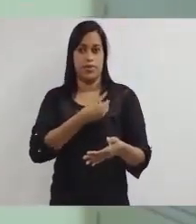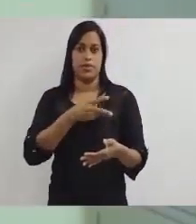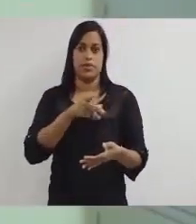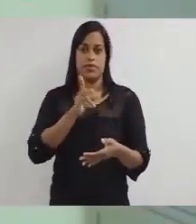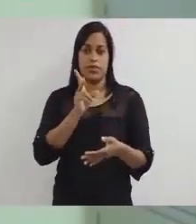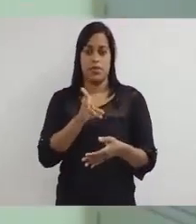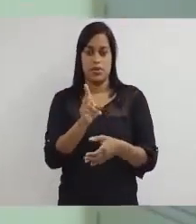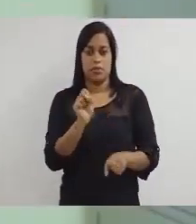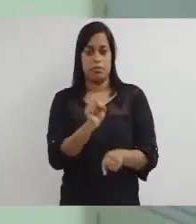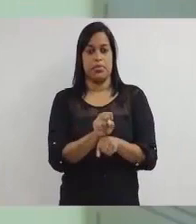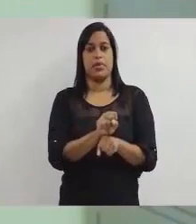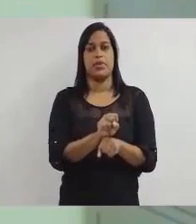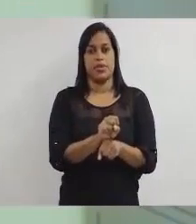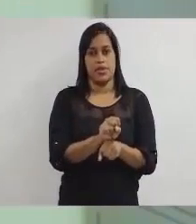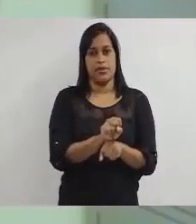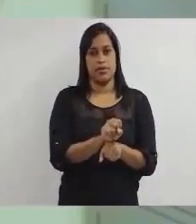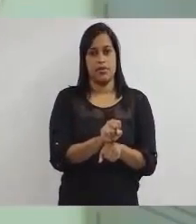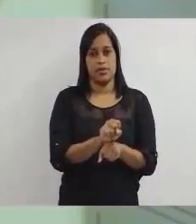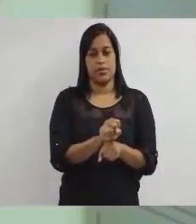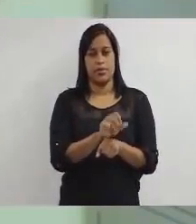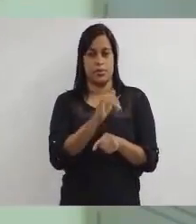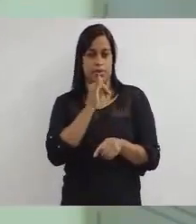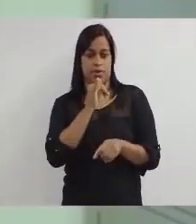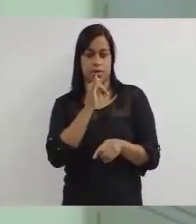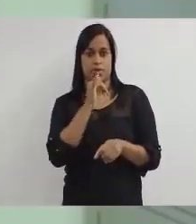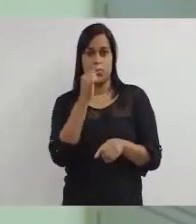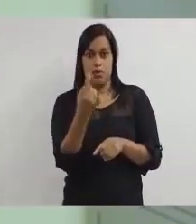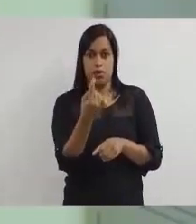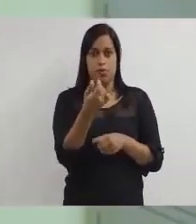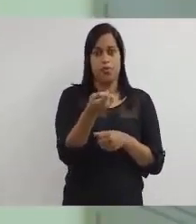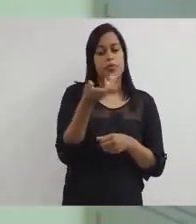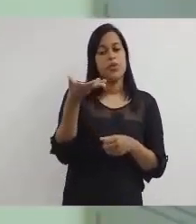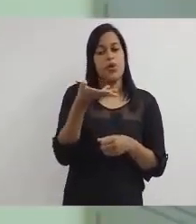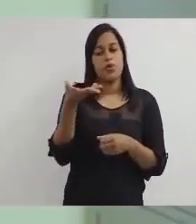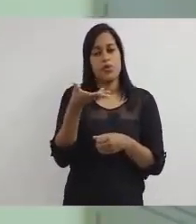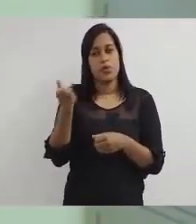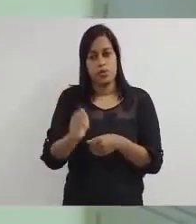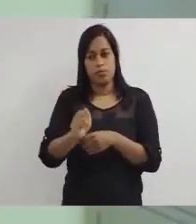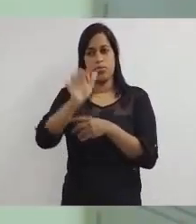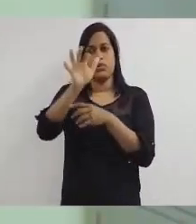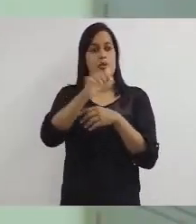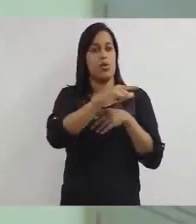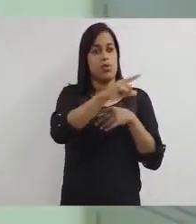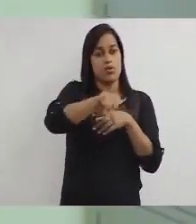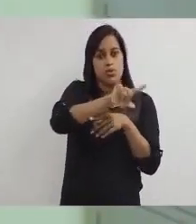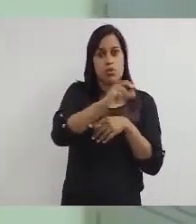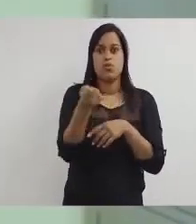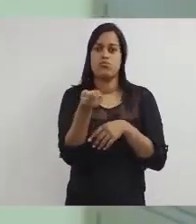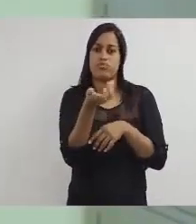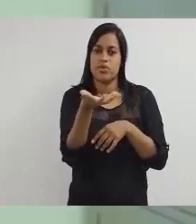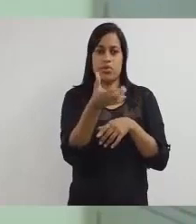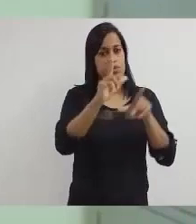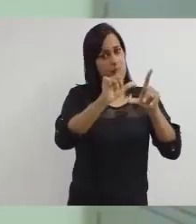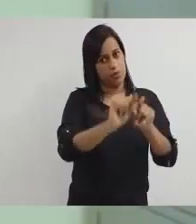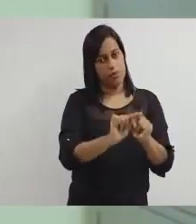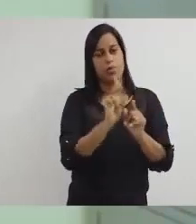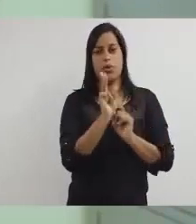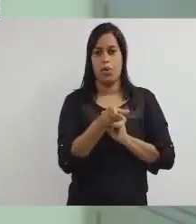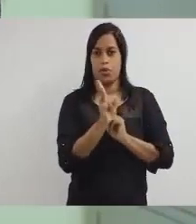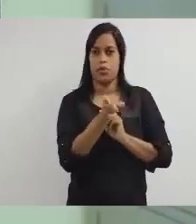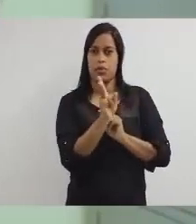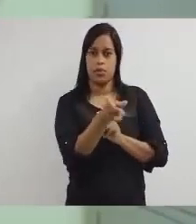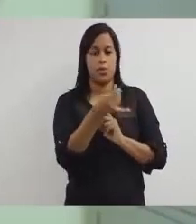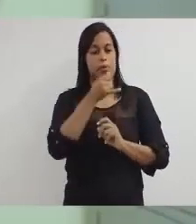ficar paradinho. Então, nós dizemos em economia que quando o preço sobe, as pessoas